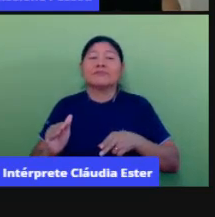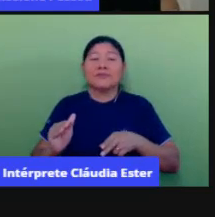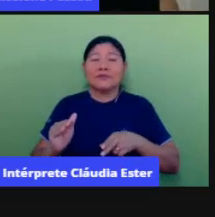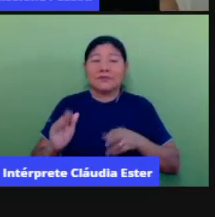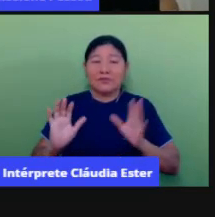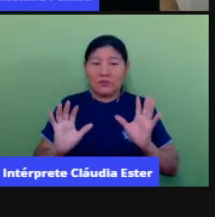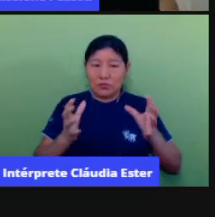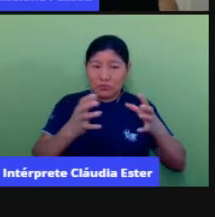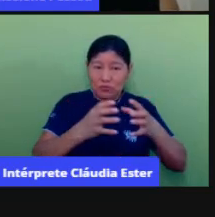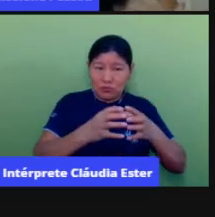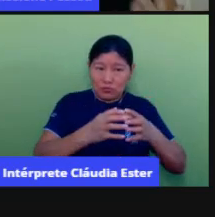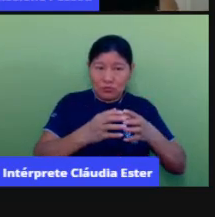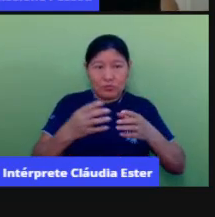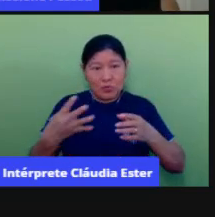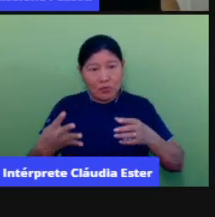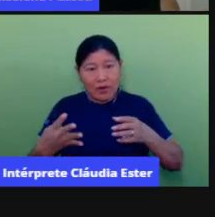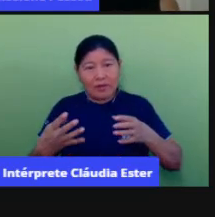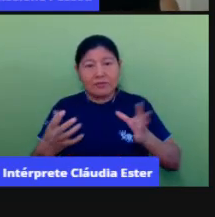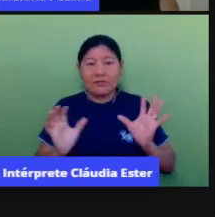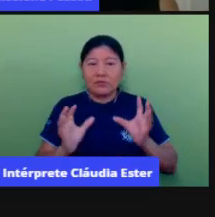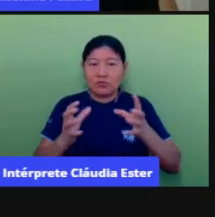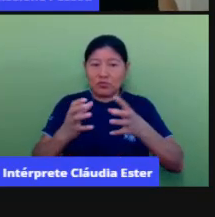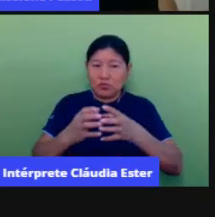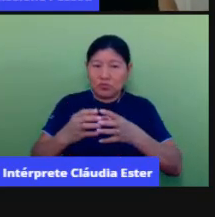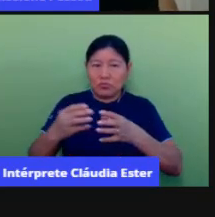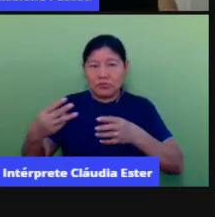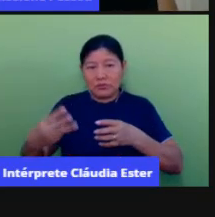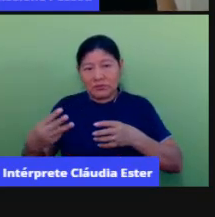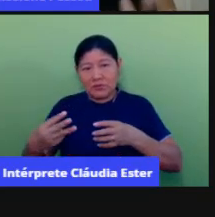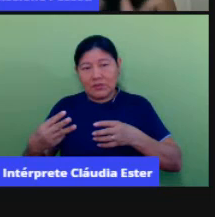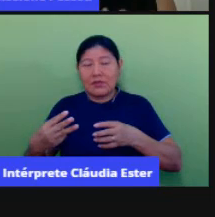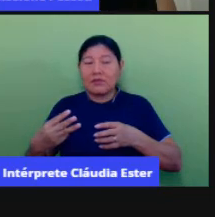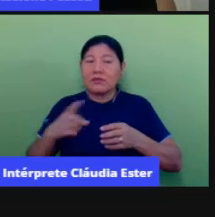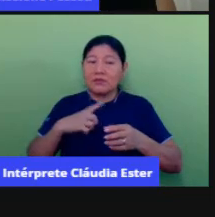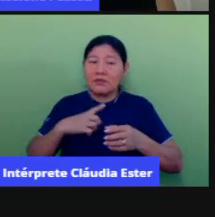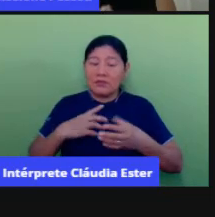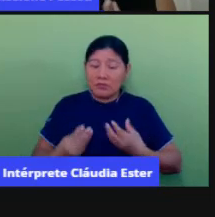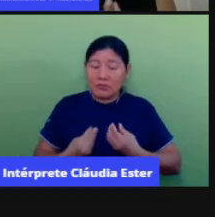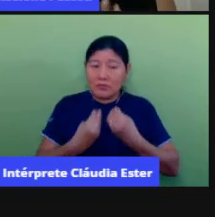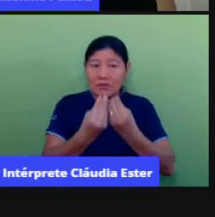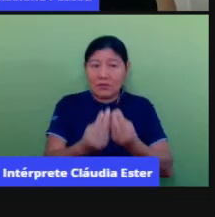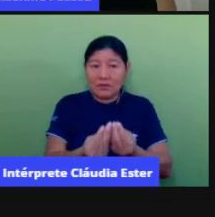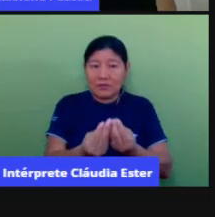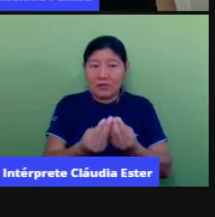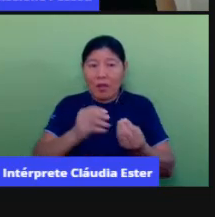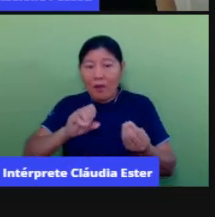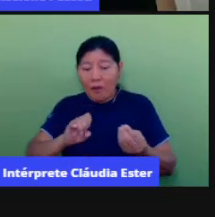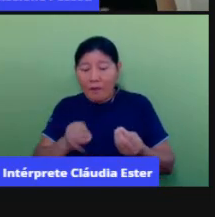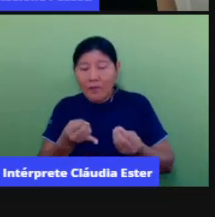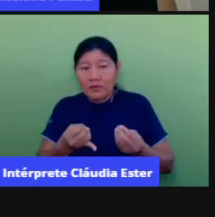para as crianças de 0 a 3, ampliando ali a possibilidade de algumas atividades em meios